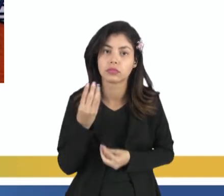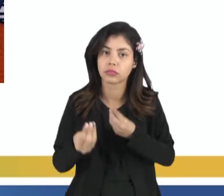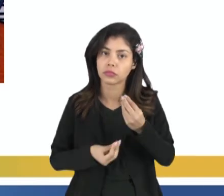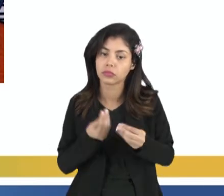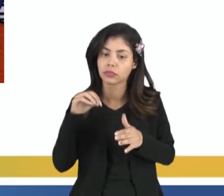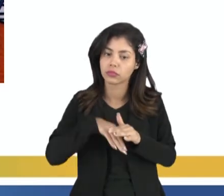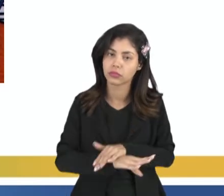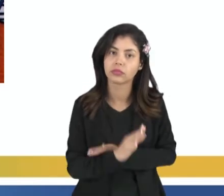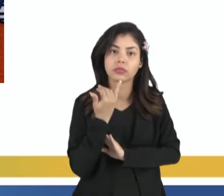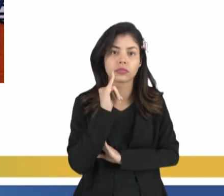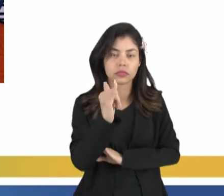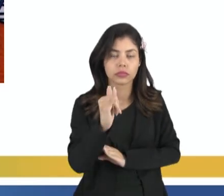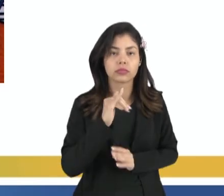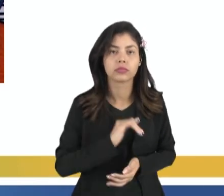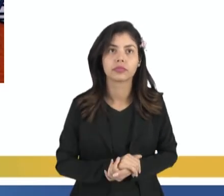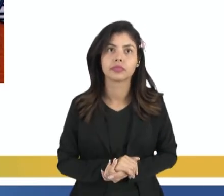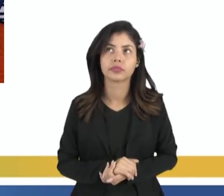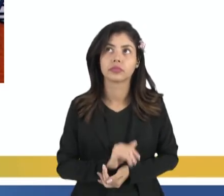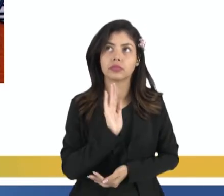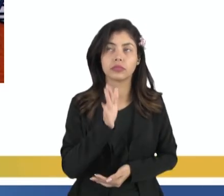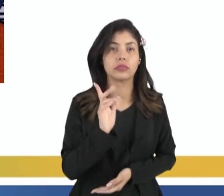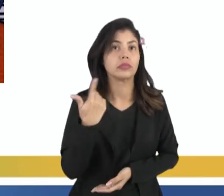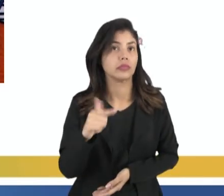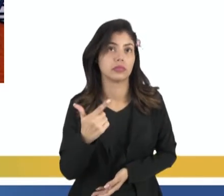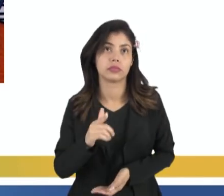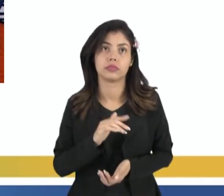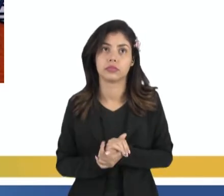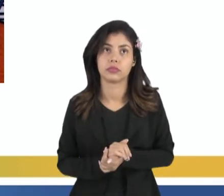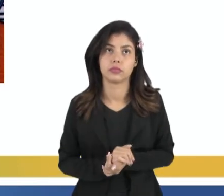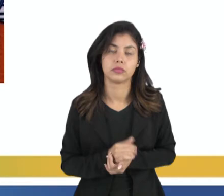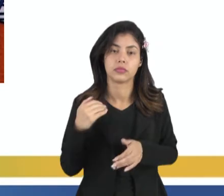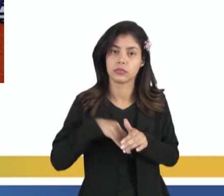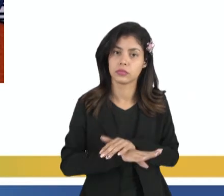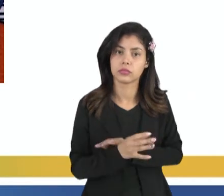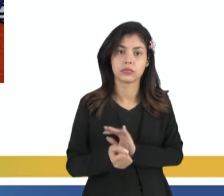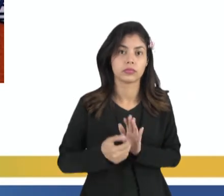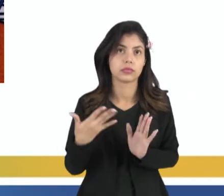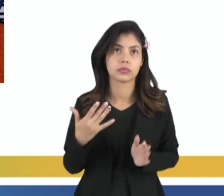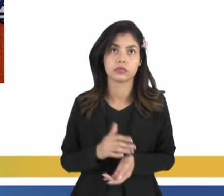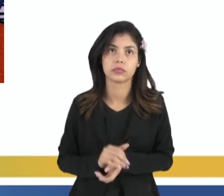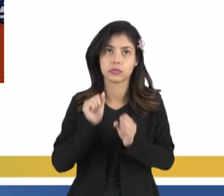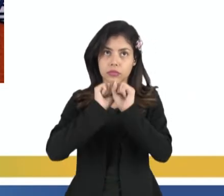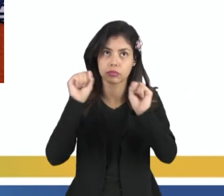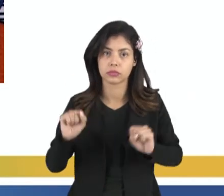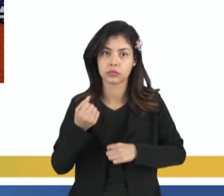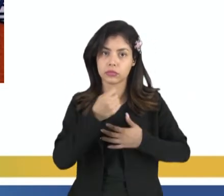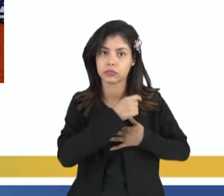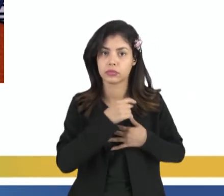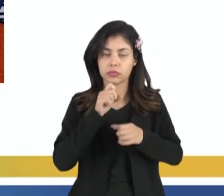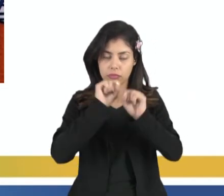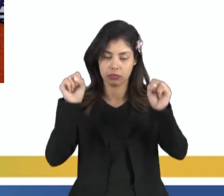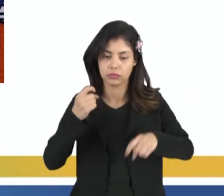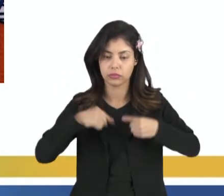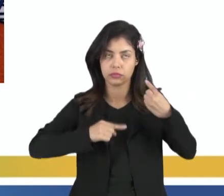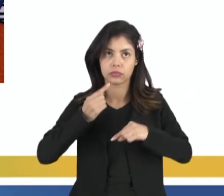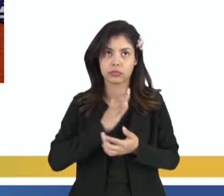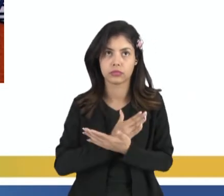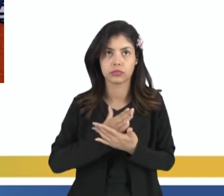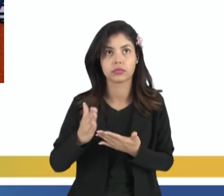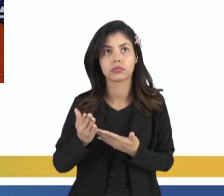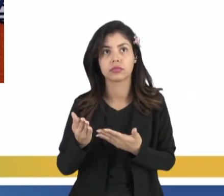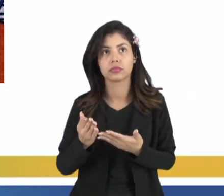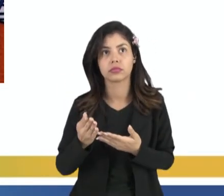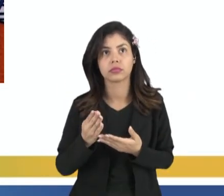como uma reserva de energia, então já não está em estoque suficiente. E aí o sistema nervoso ele vai começar